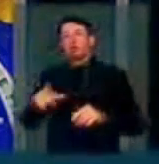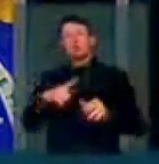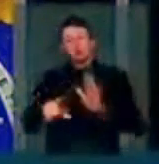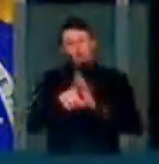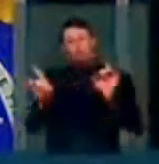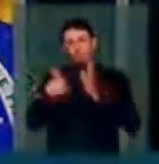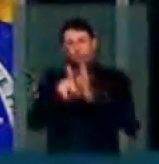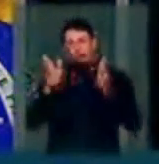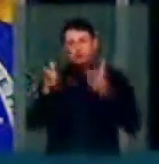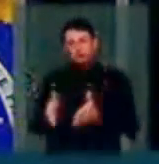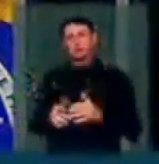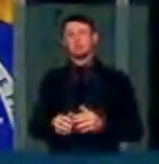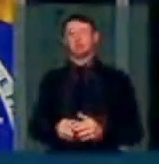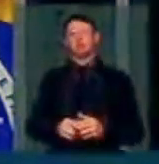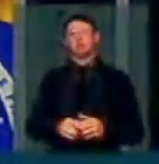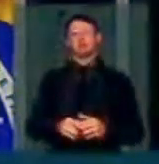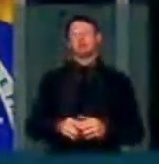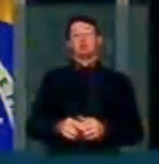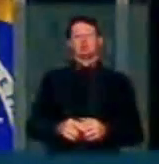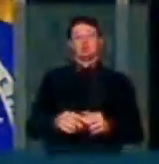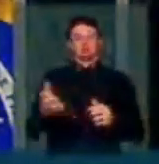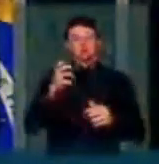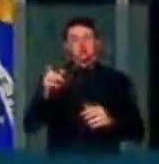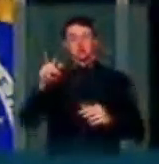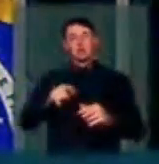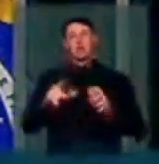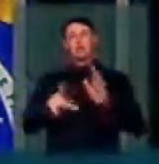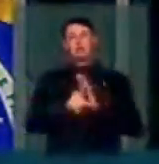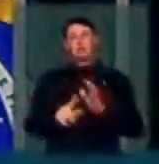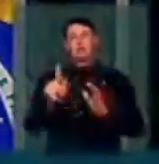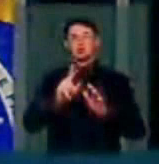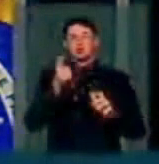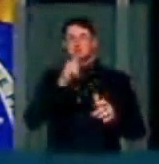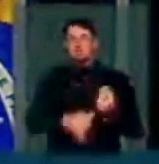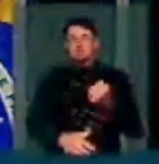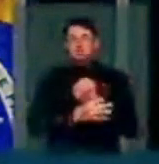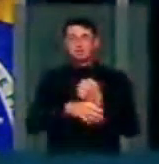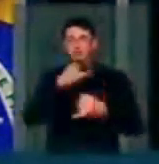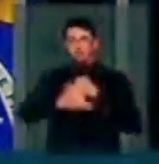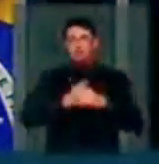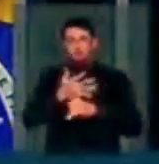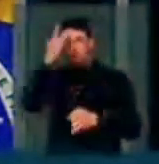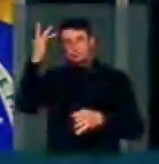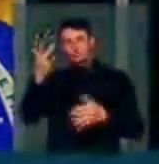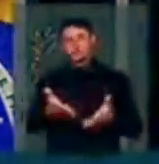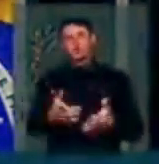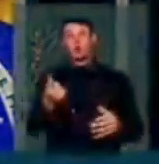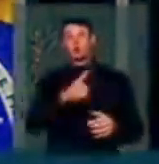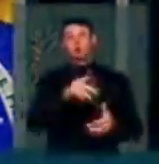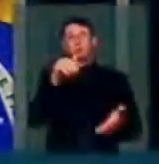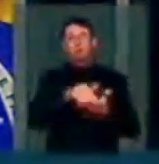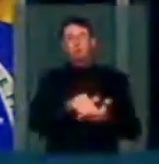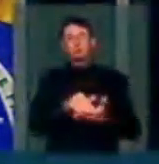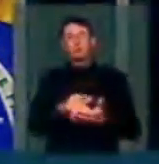e a gente espera que venha em seguida, e seria, digamos, a lei gêmea do Marco Civil para dar segurança ao internauta. E, finalmente, a última parte que eu queria destacar é